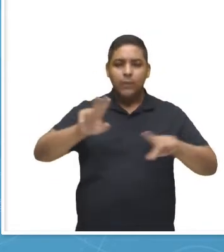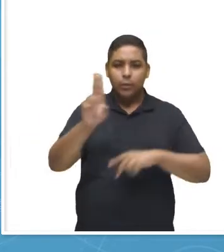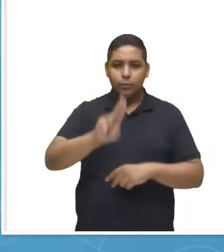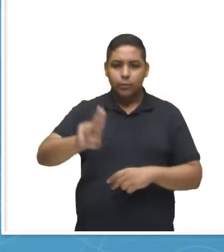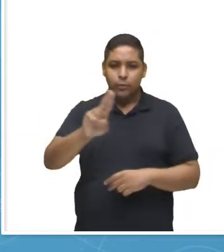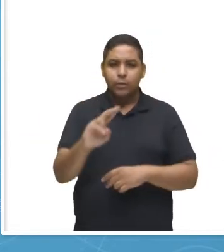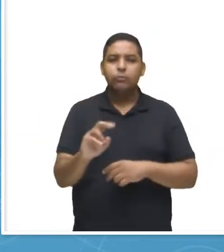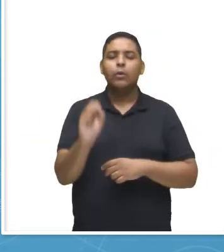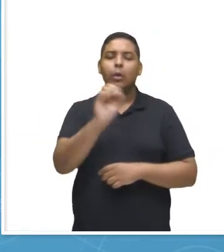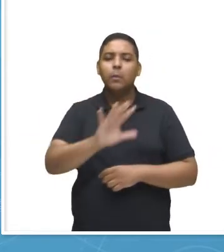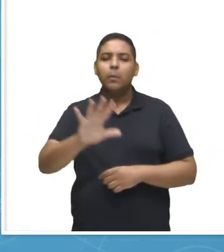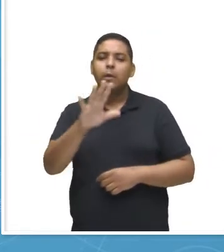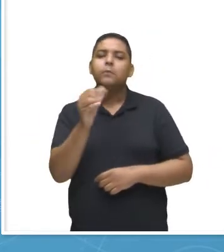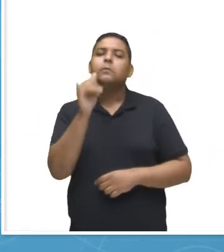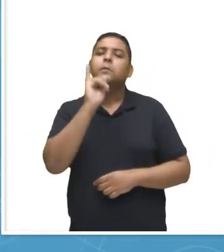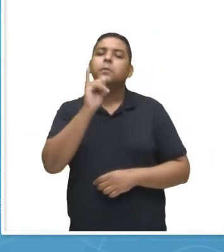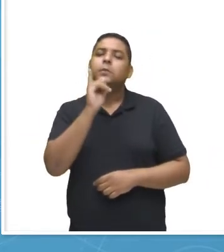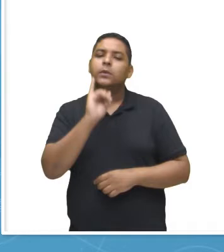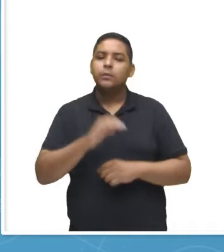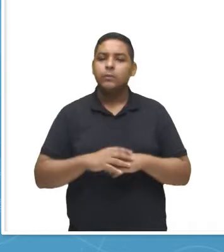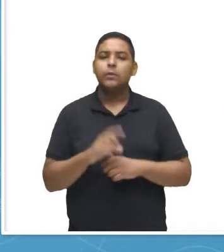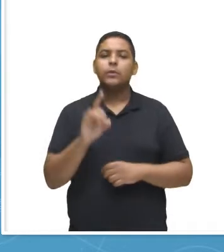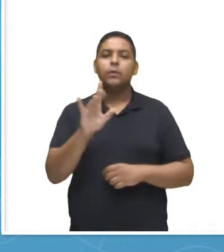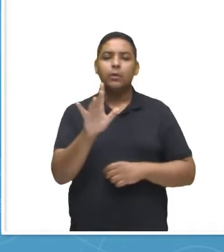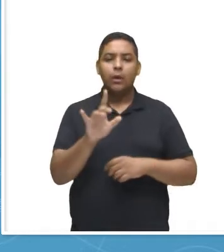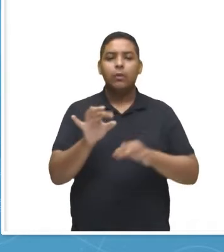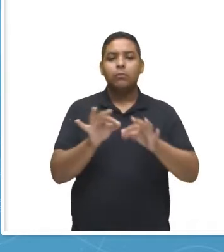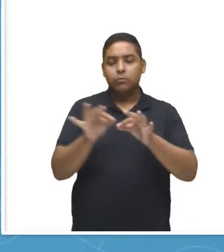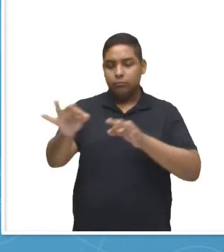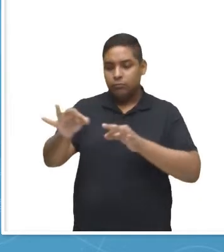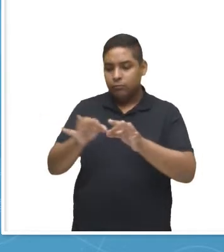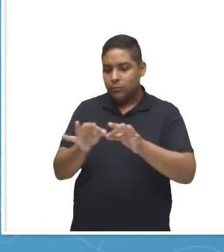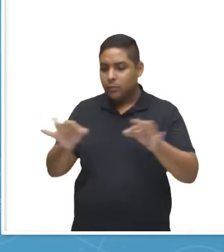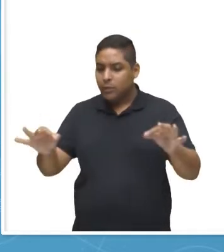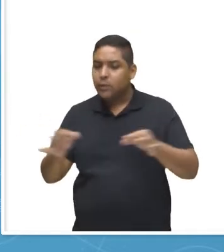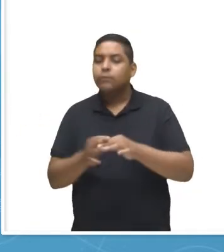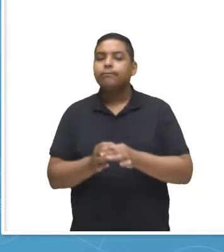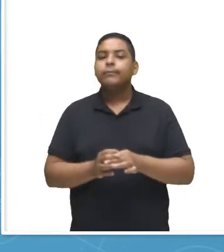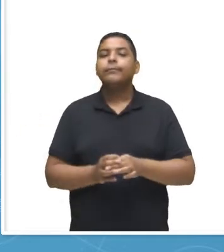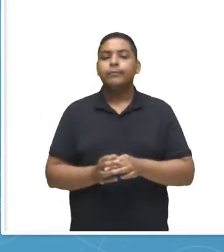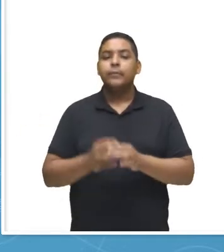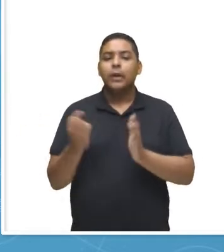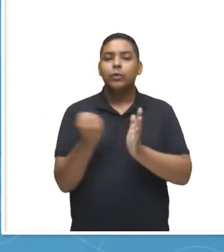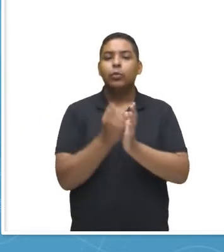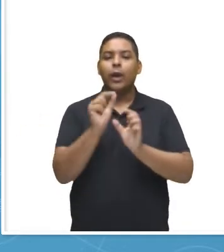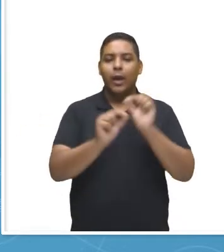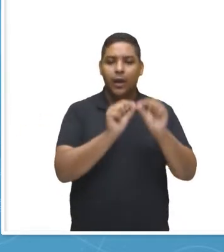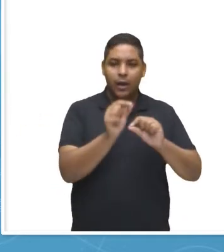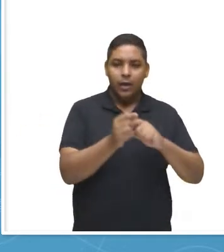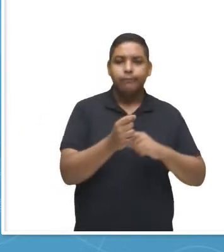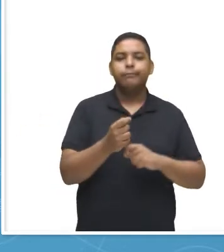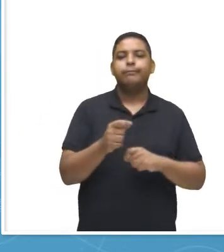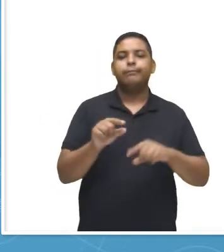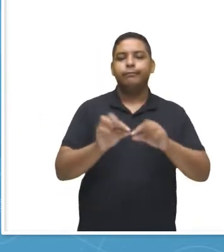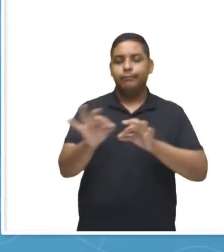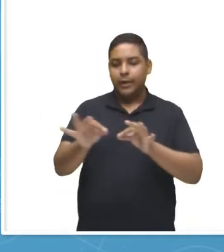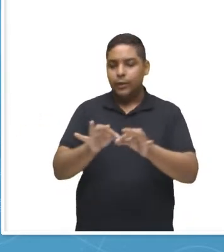figuras. Por exemplo, o fato de possuir apenas uma dimensão garante que não haja medidas possíveis no ponto. Aqui,